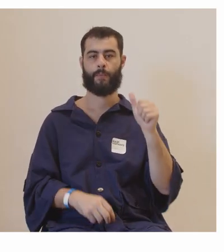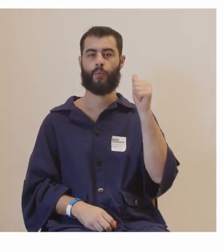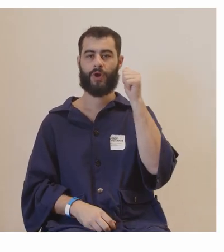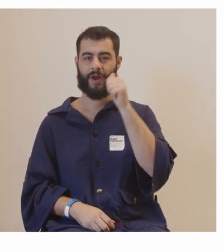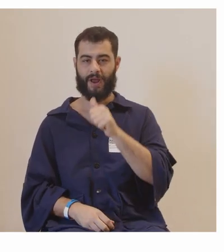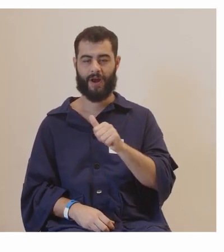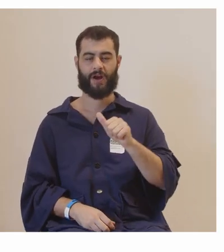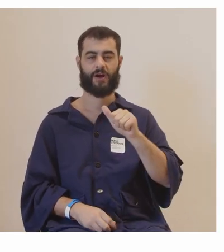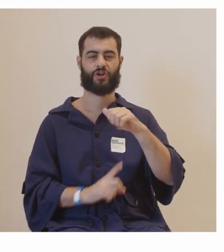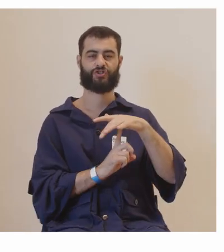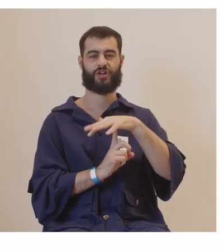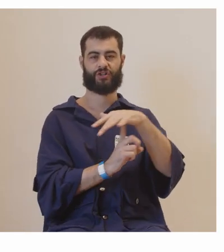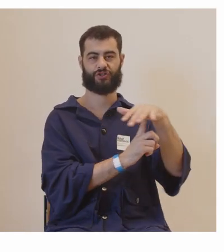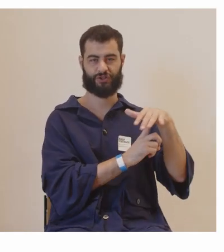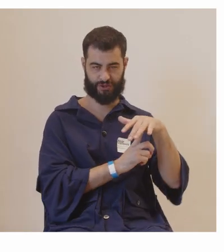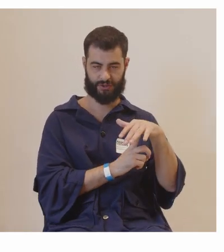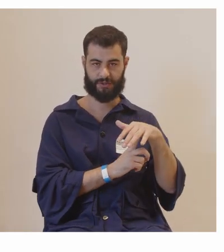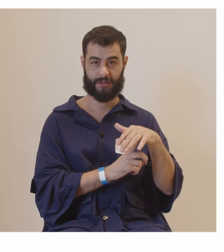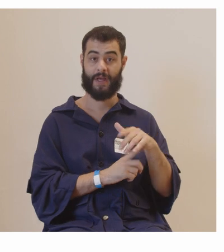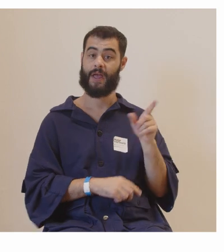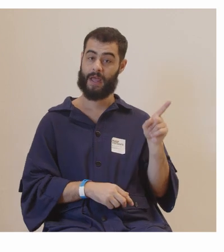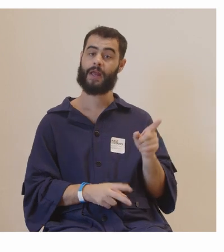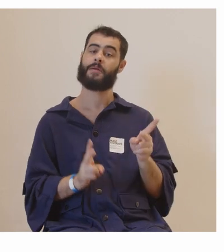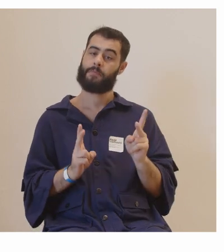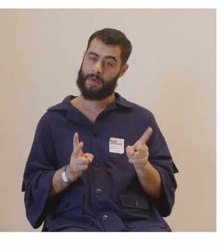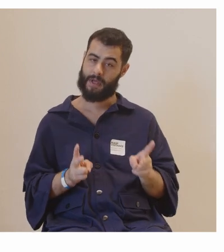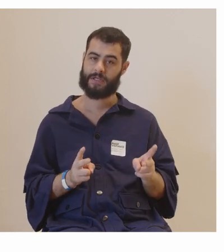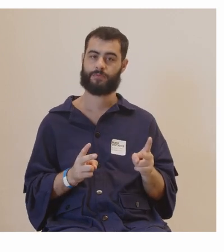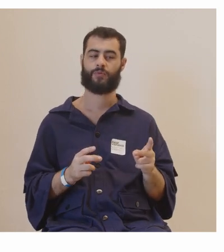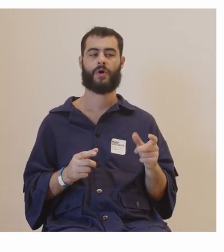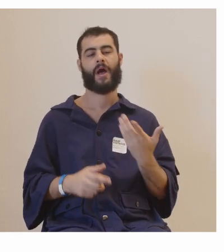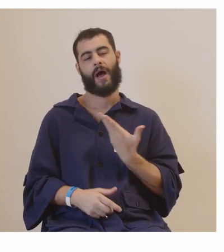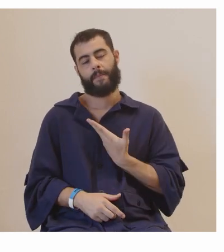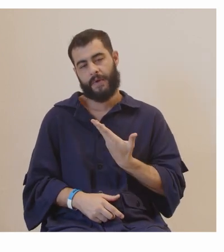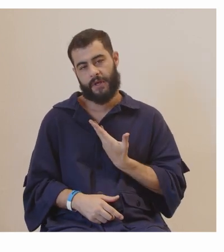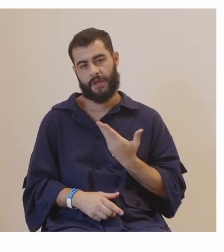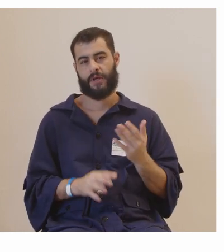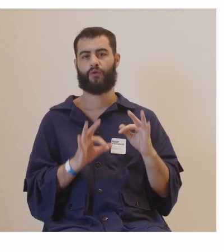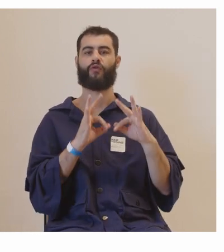entorno dele, né, dos seus amigos, do ambiente familiar, para tomar